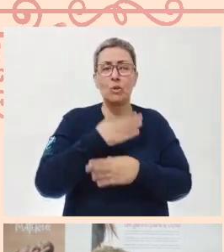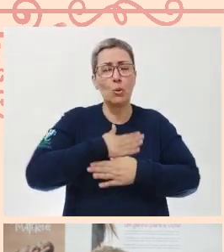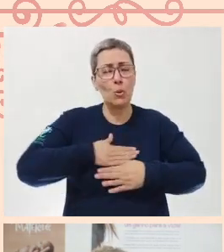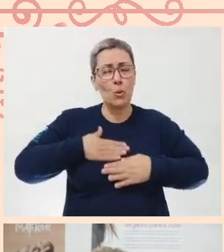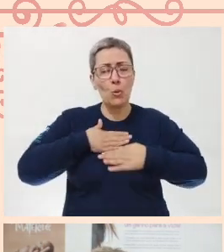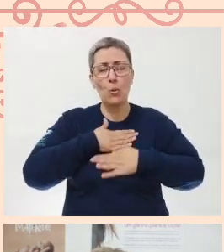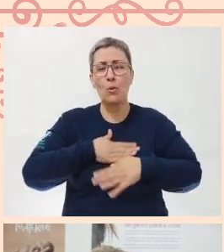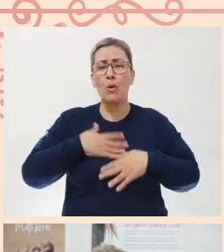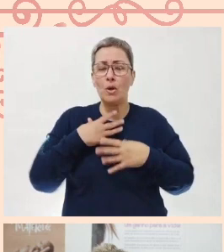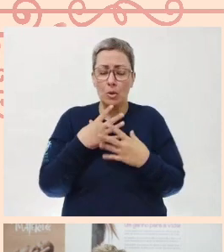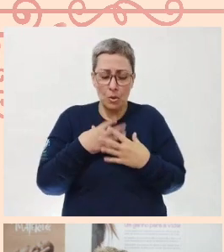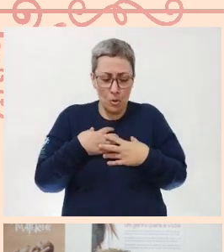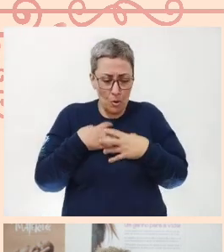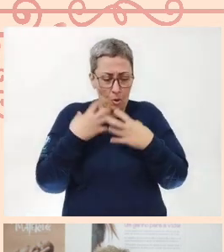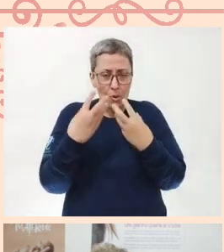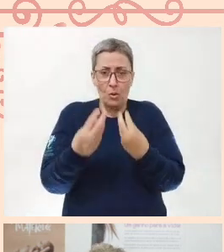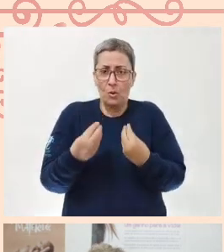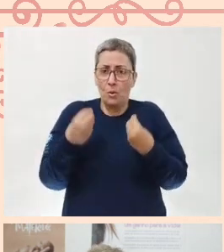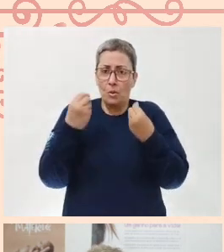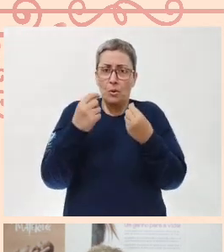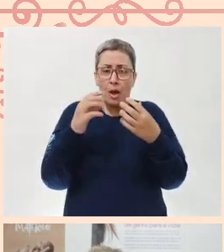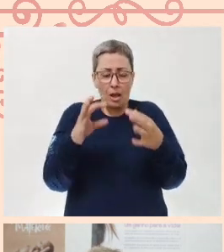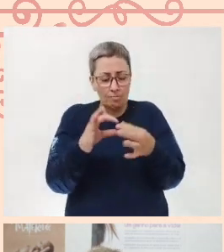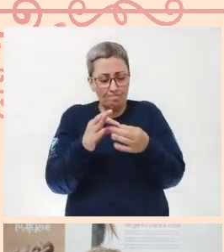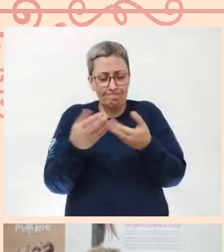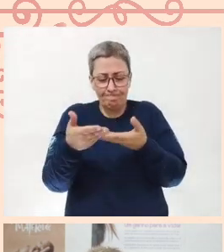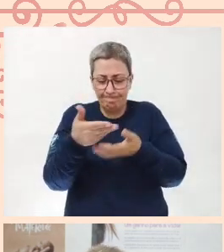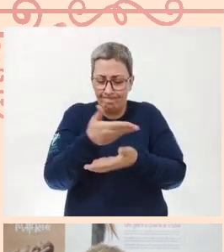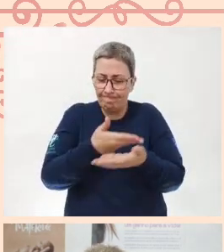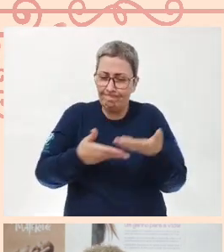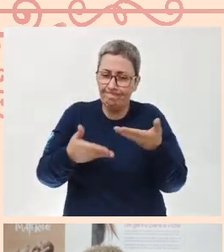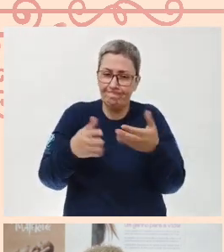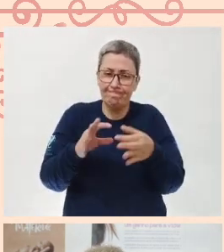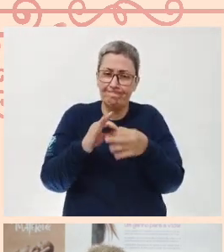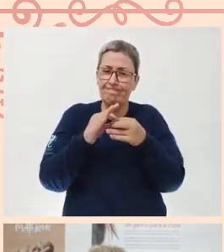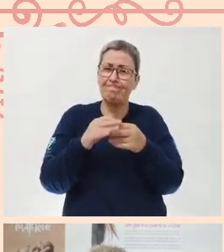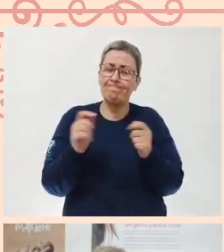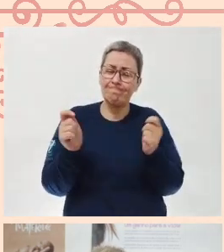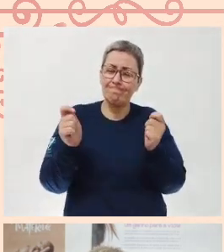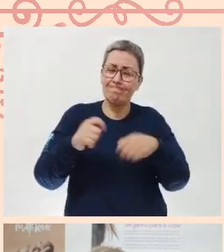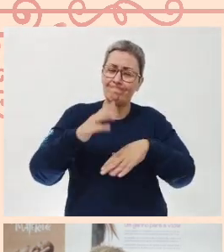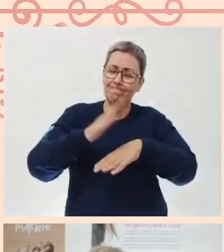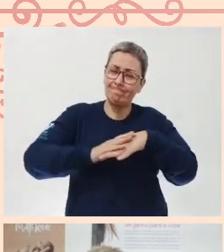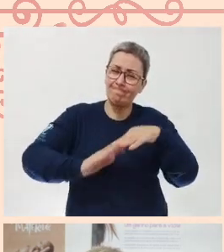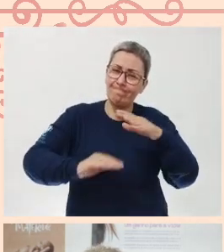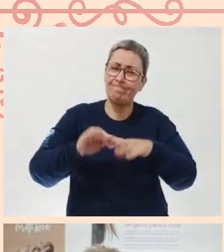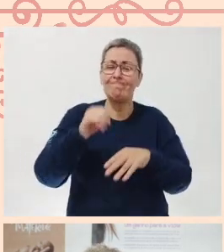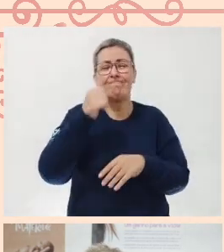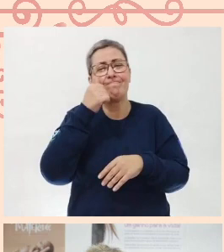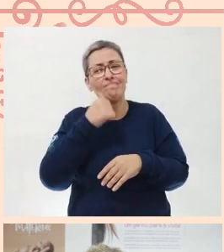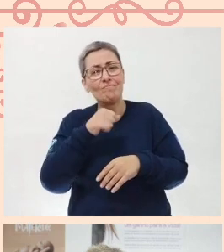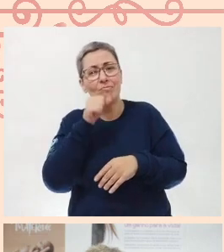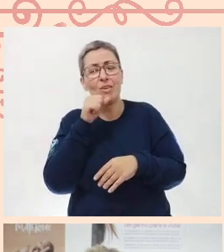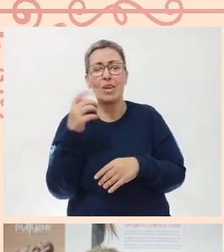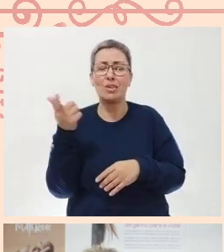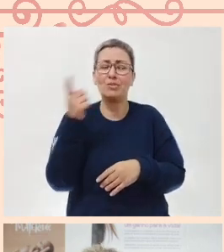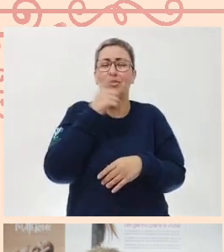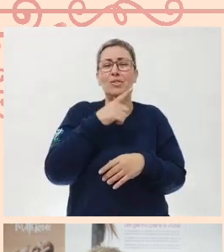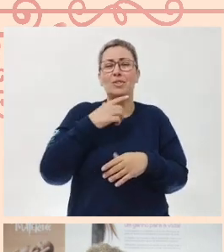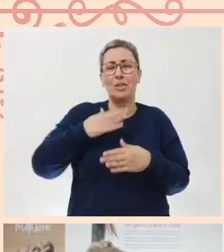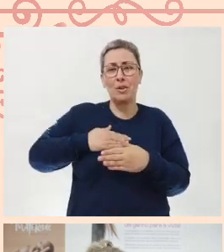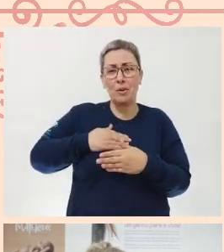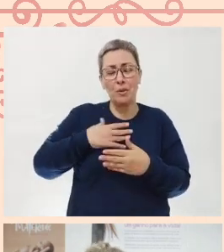extremamente prazeroso sentir a harmonia, a realização de uma mãe que